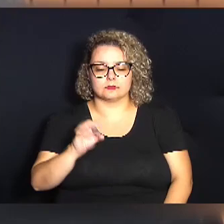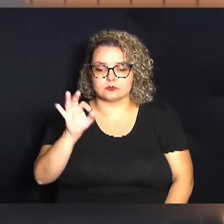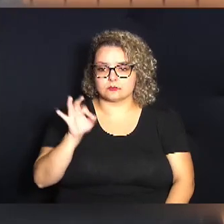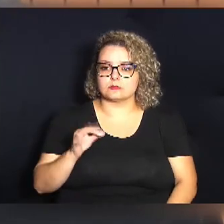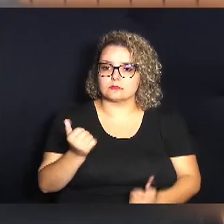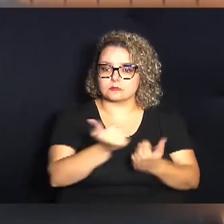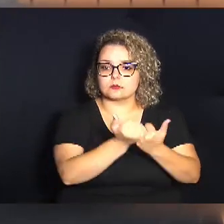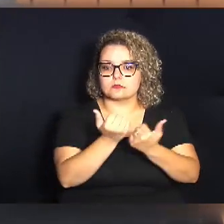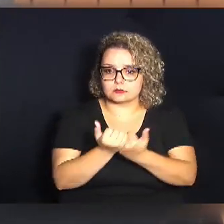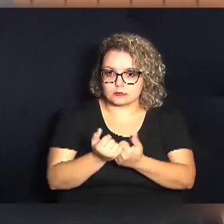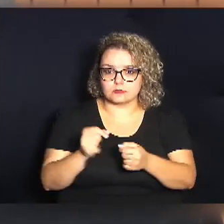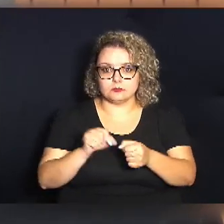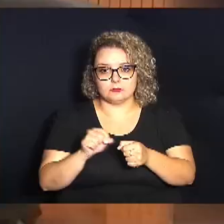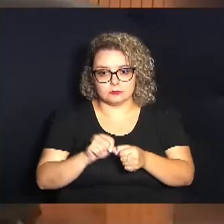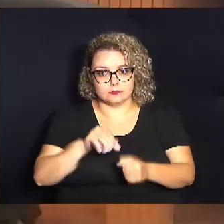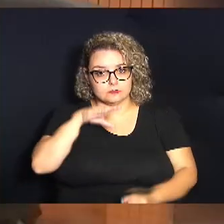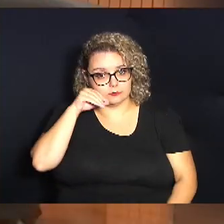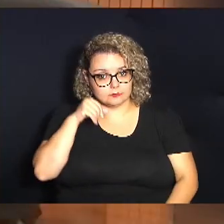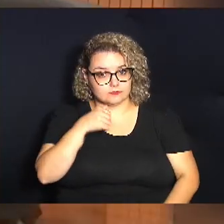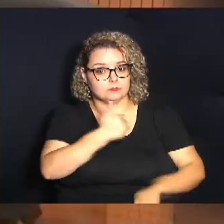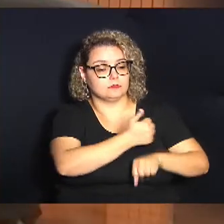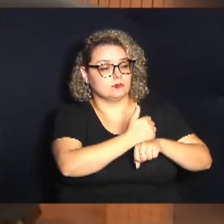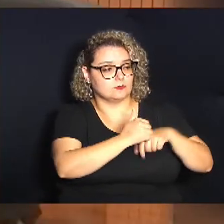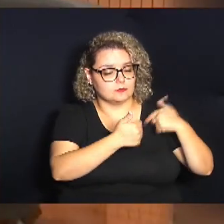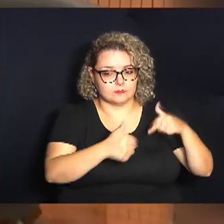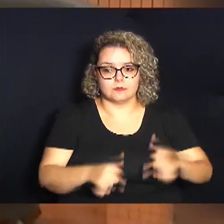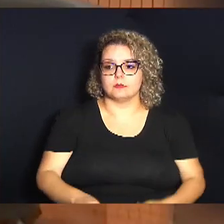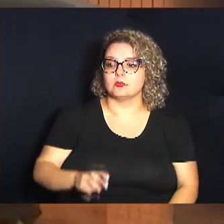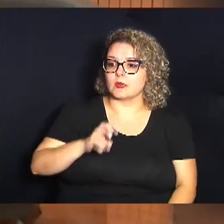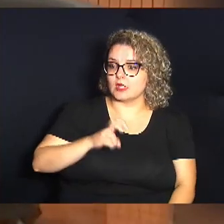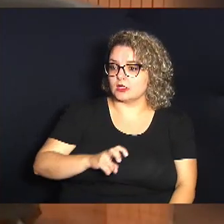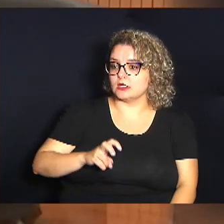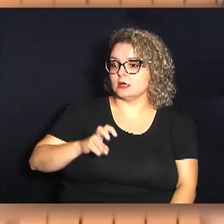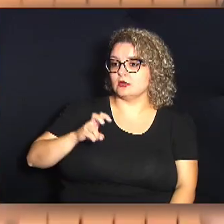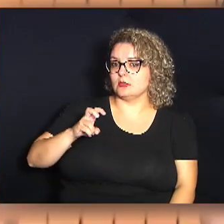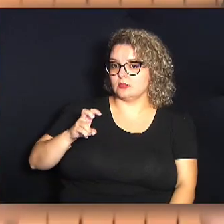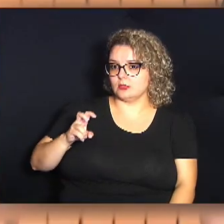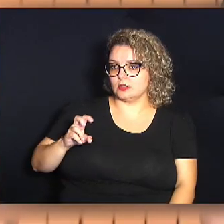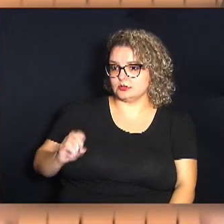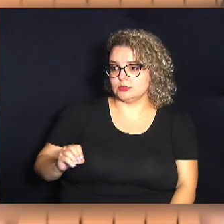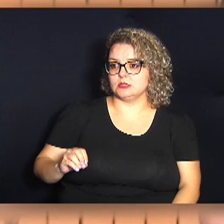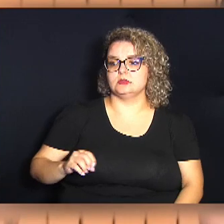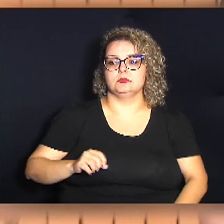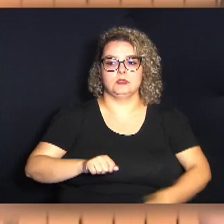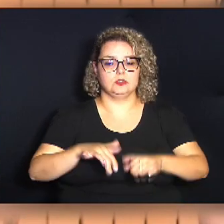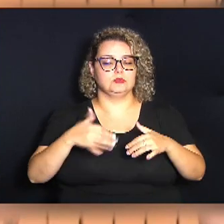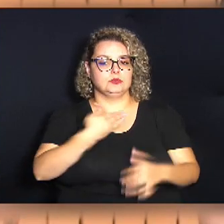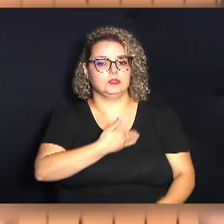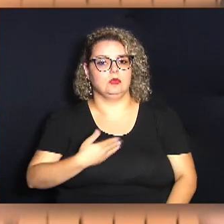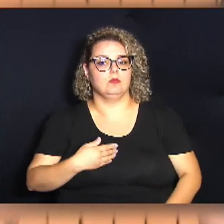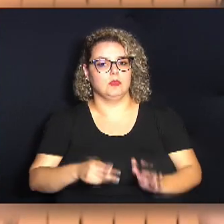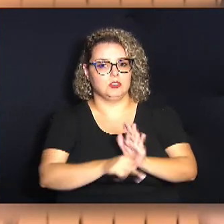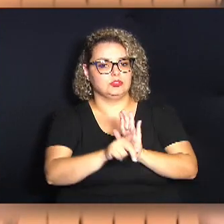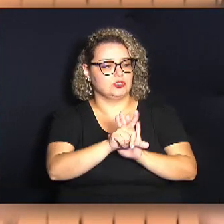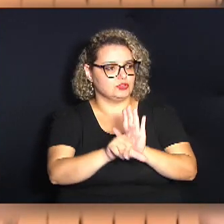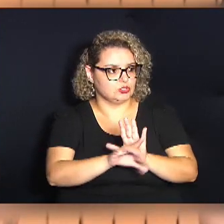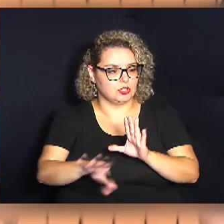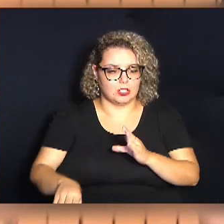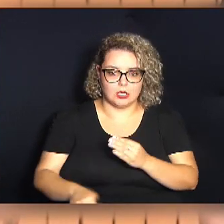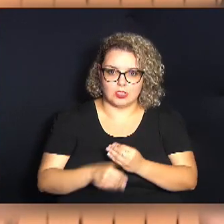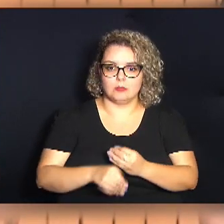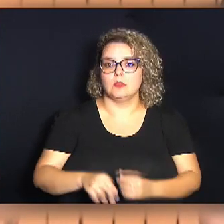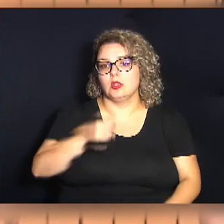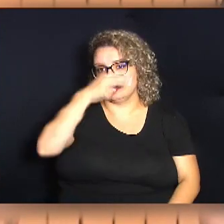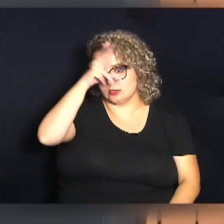cargos serão feitos por funcionários de carreira. A 50ª audiência pública debateu o projeto de lei complementar, também de autoria do